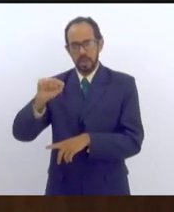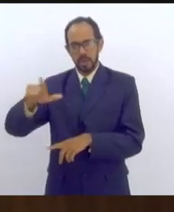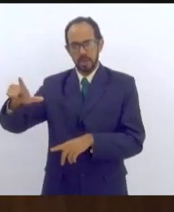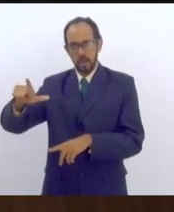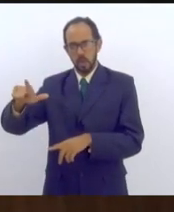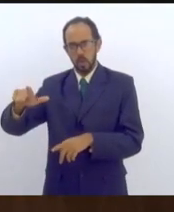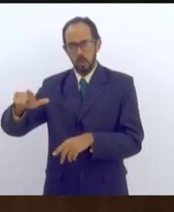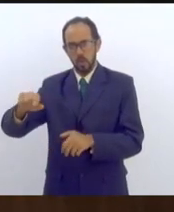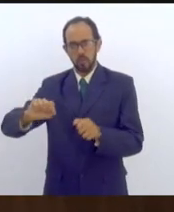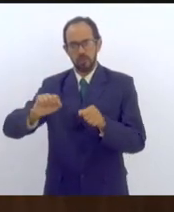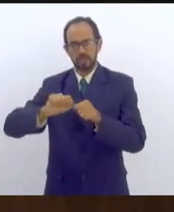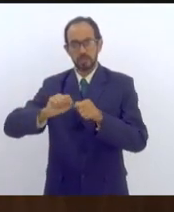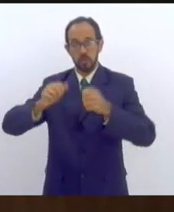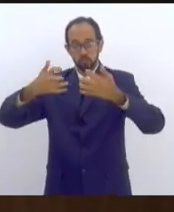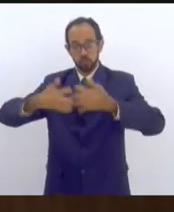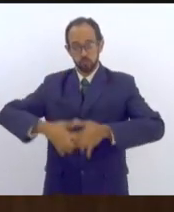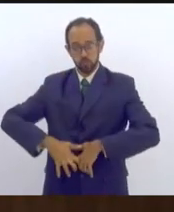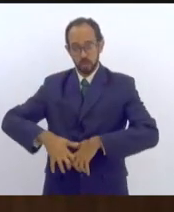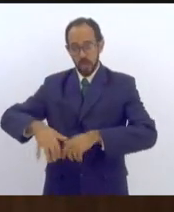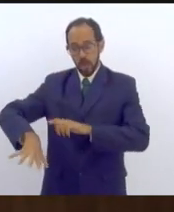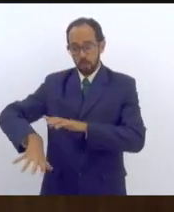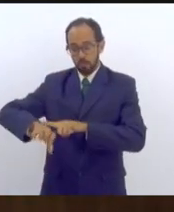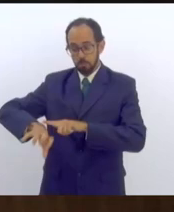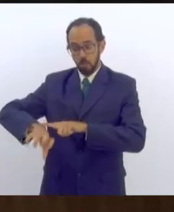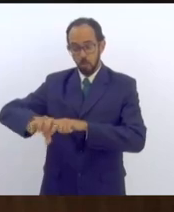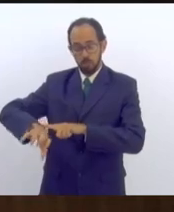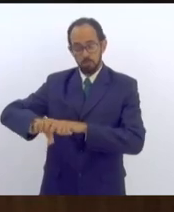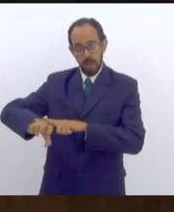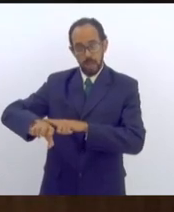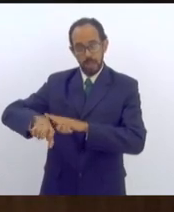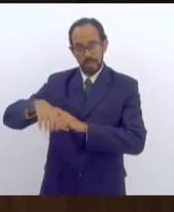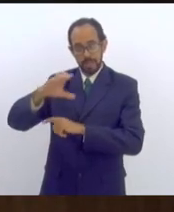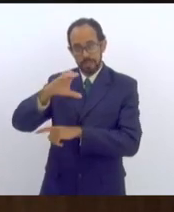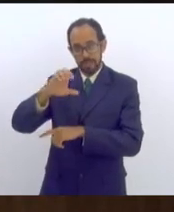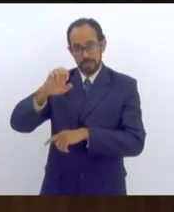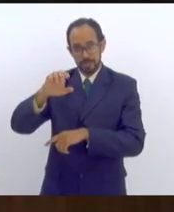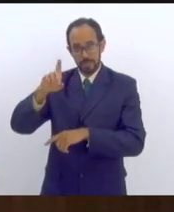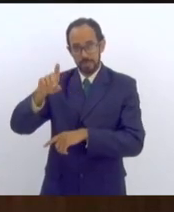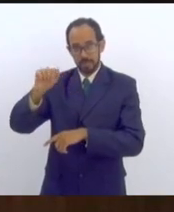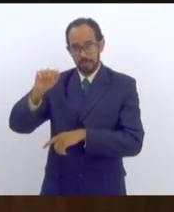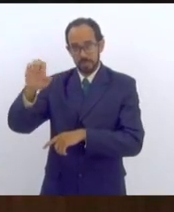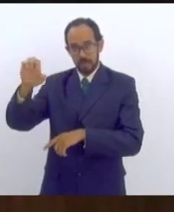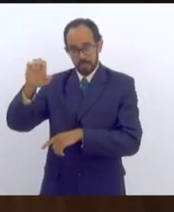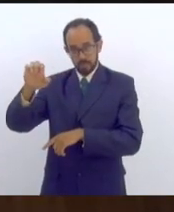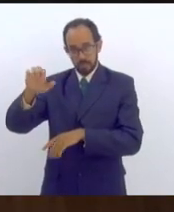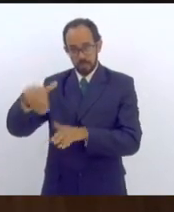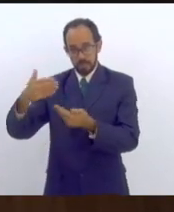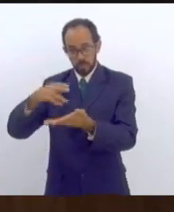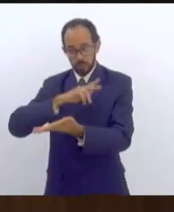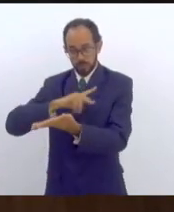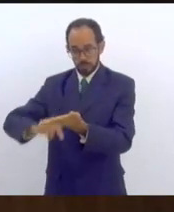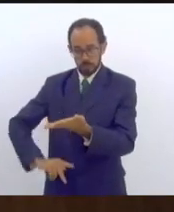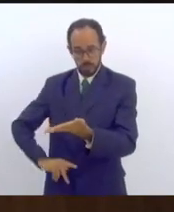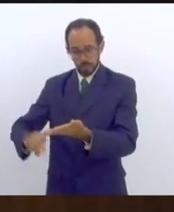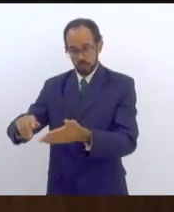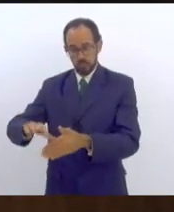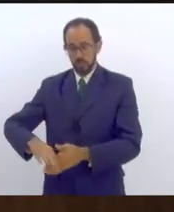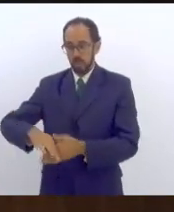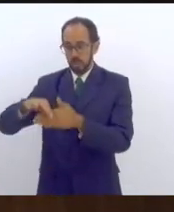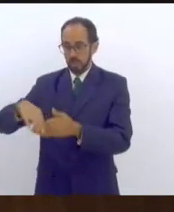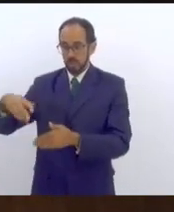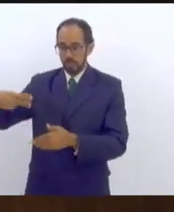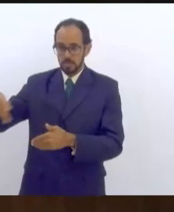Para a Enel ligar a bomba da SEDAI. Então, presidente, eu acho que está mais do que na hora, sob a liderança de Vossa